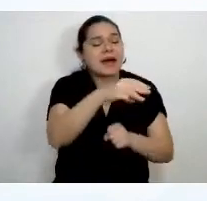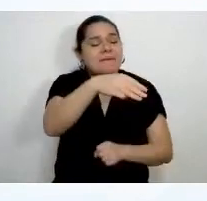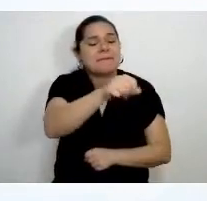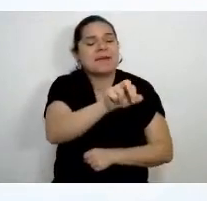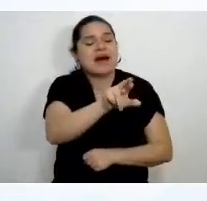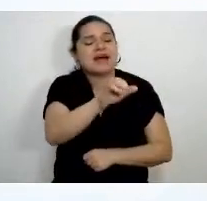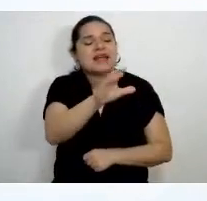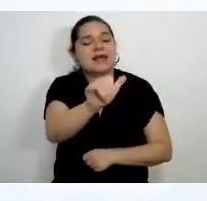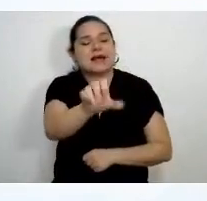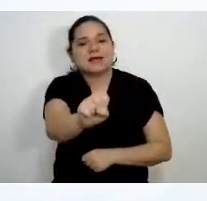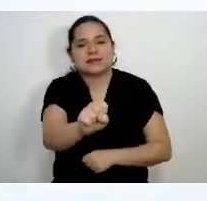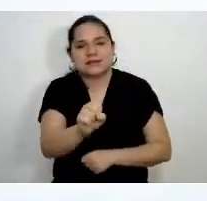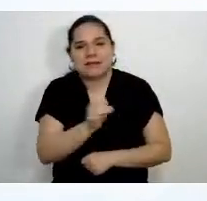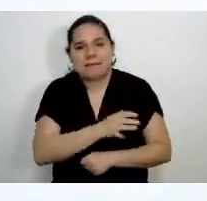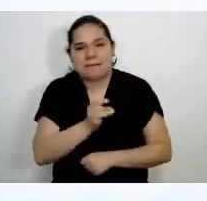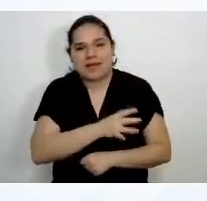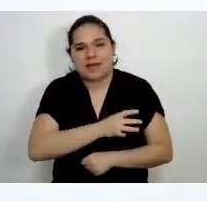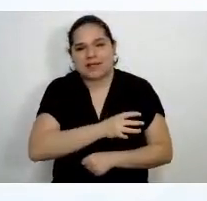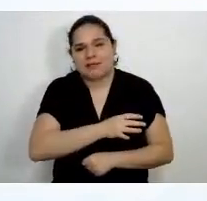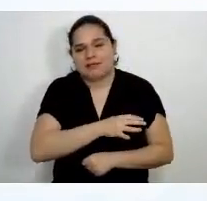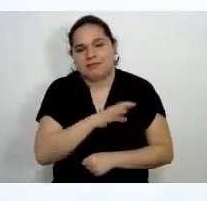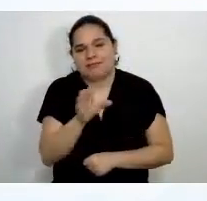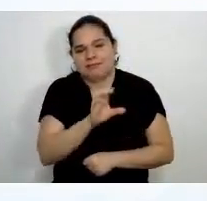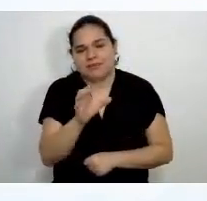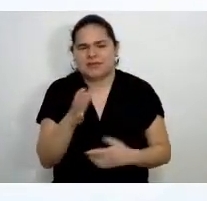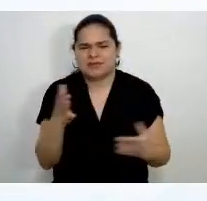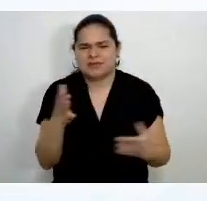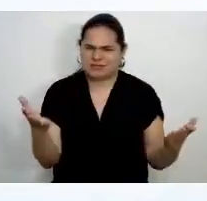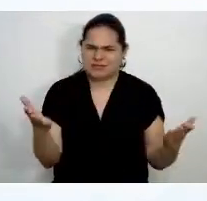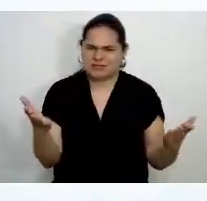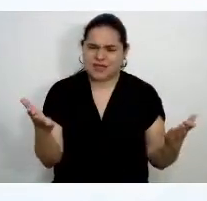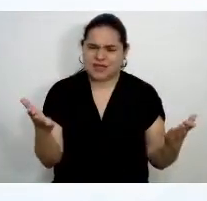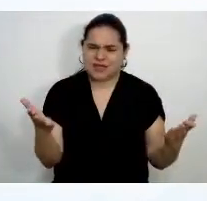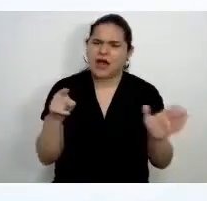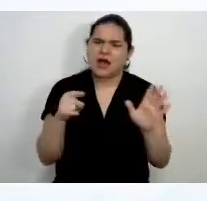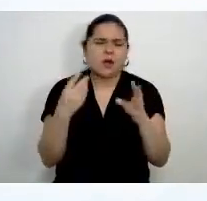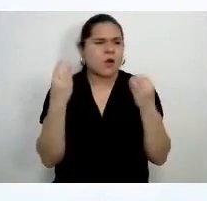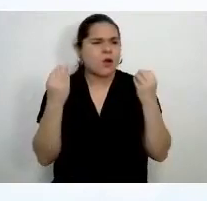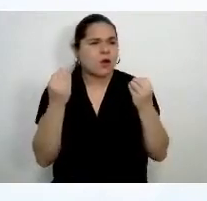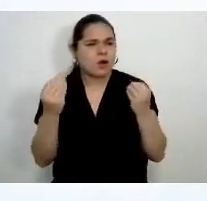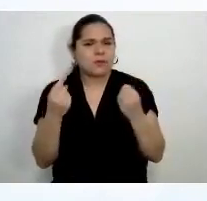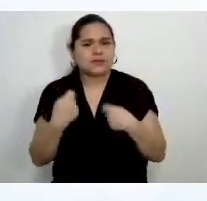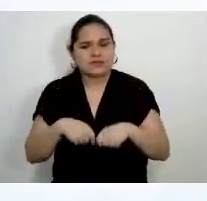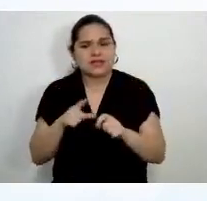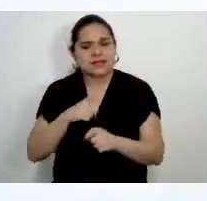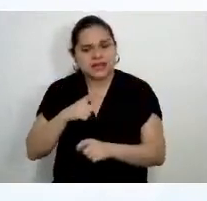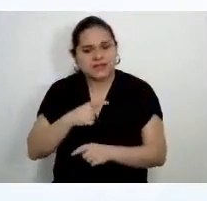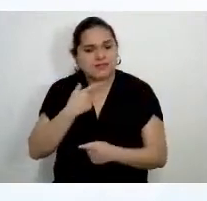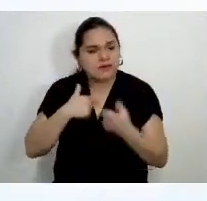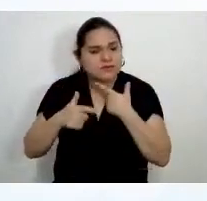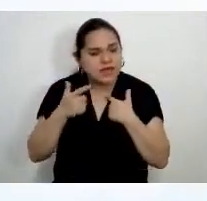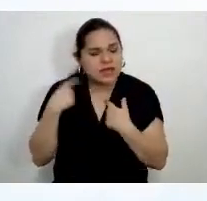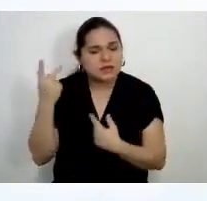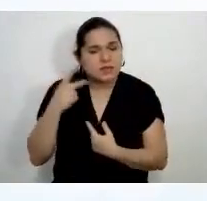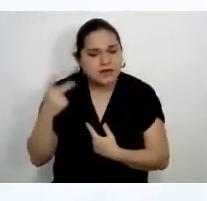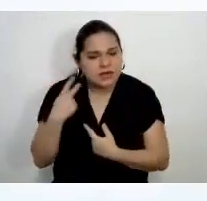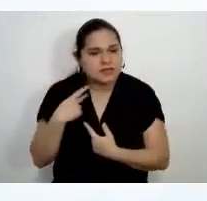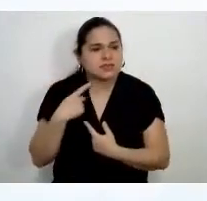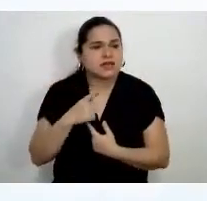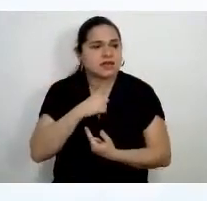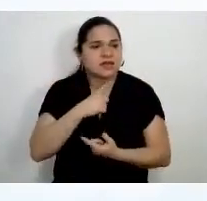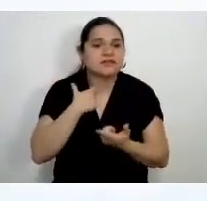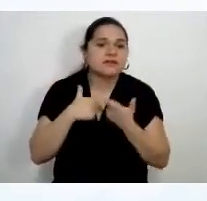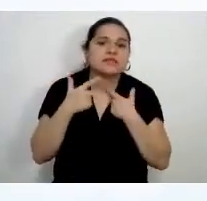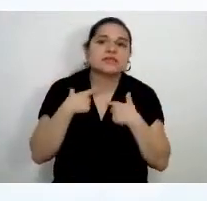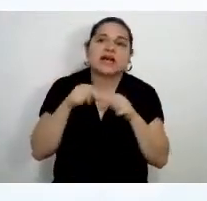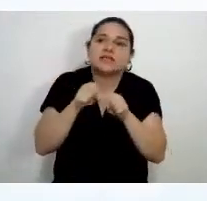complicada e que depende de ser eficiente, de ter vontade política de que ela aconteça, de que ela chegue em todos os rincões do